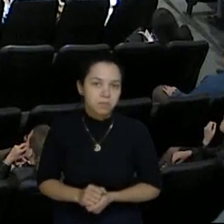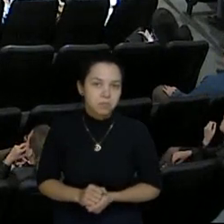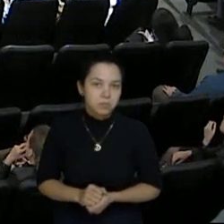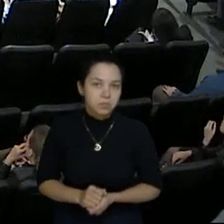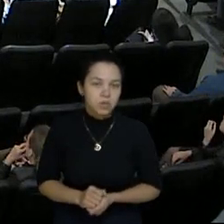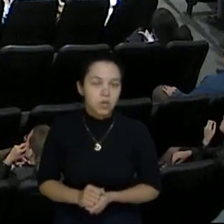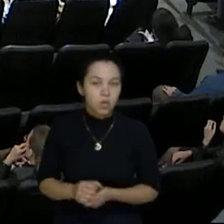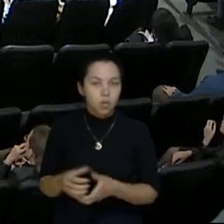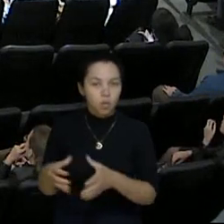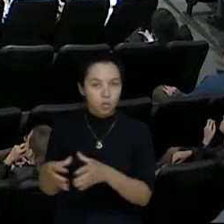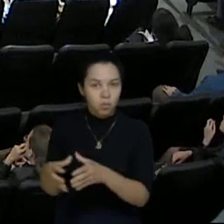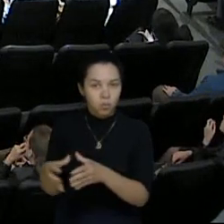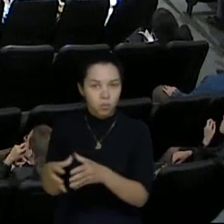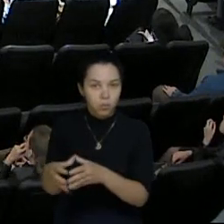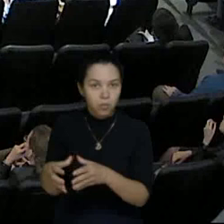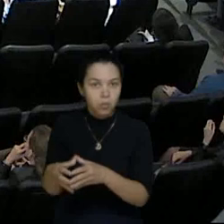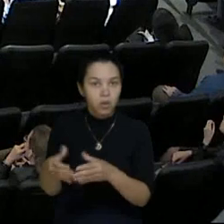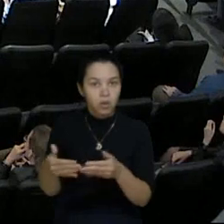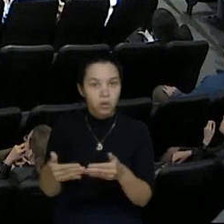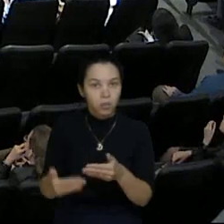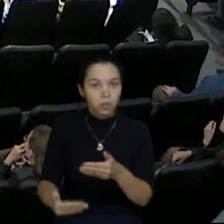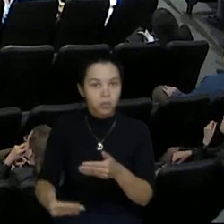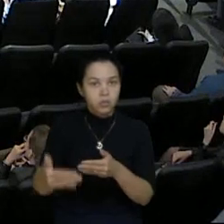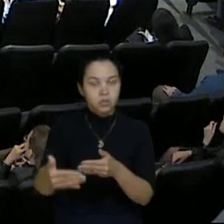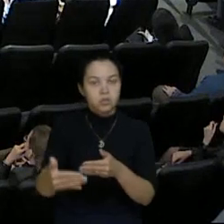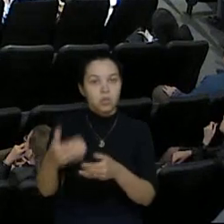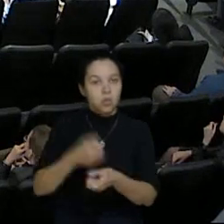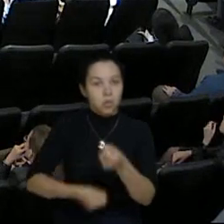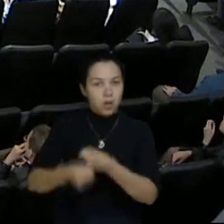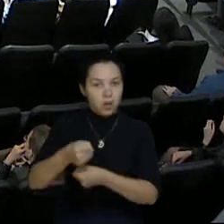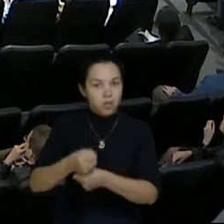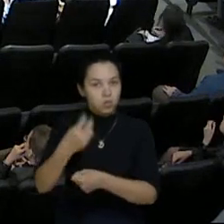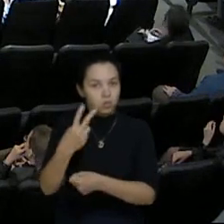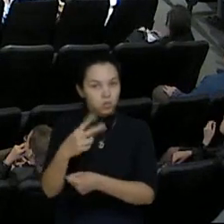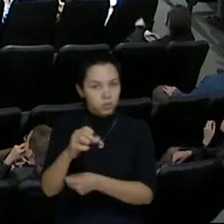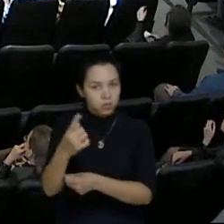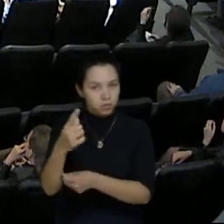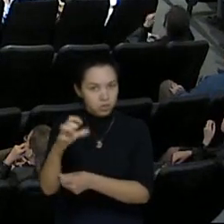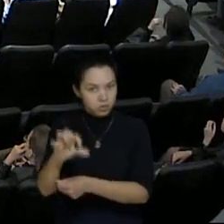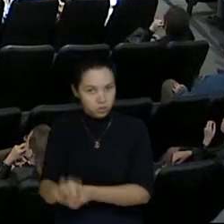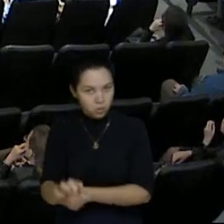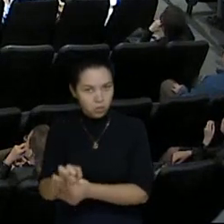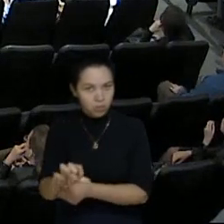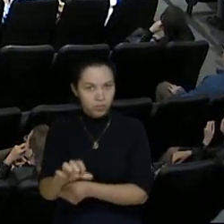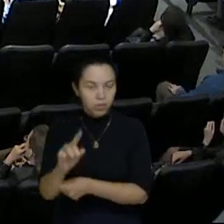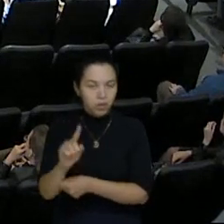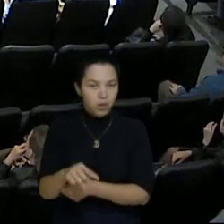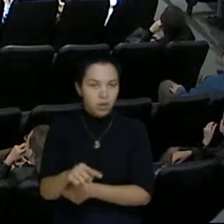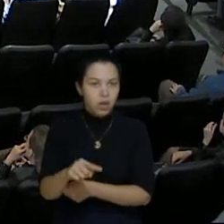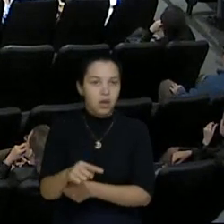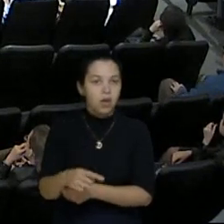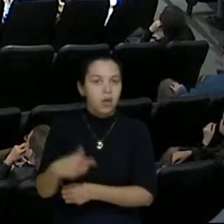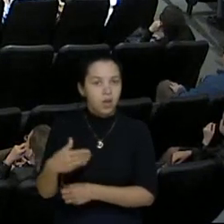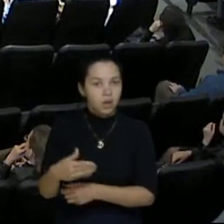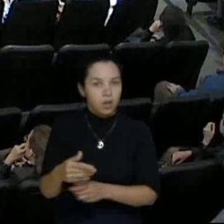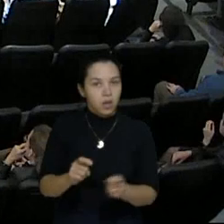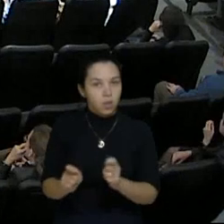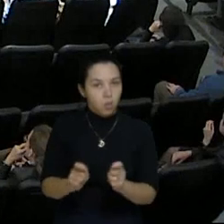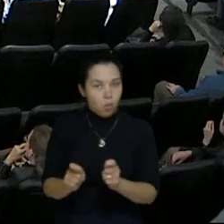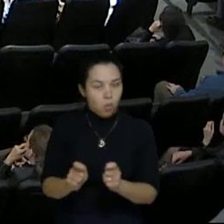núcleo ele começou a partir de 2019 a ser um serviço regulado pelo